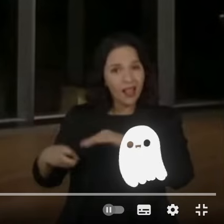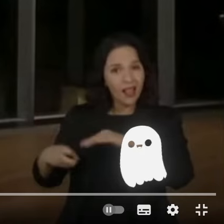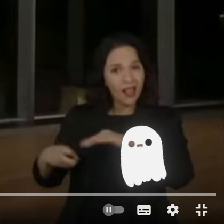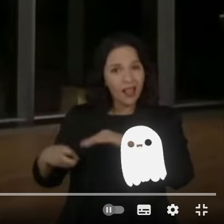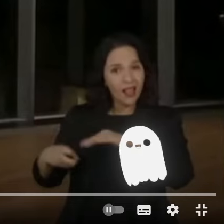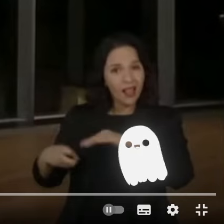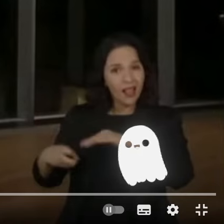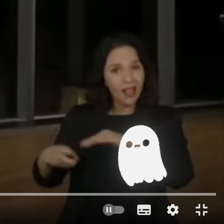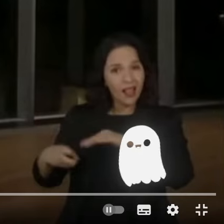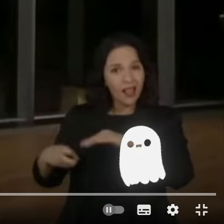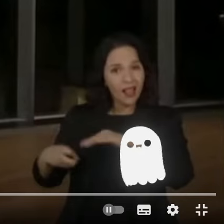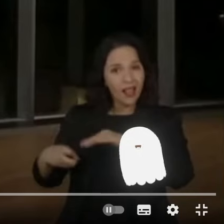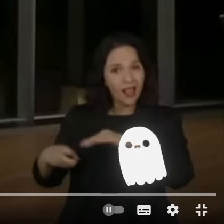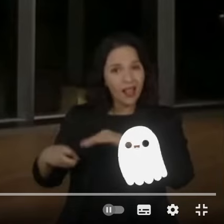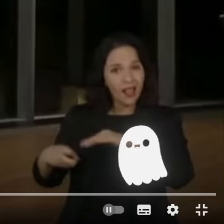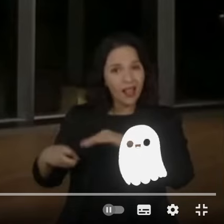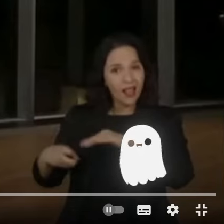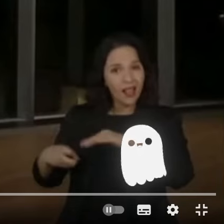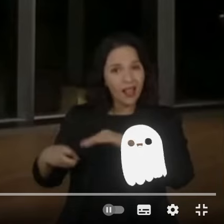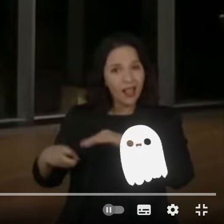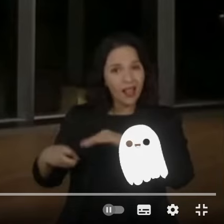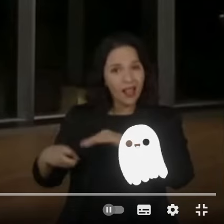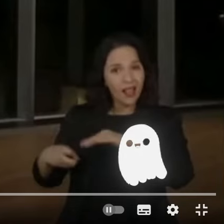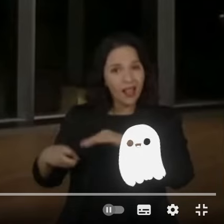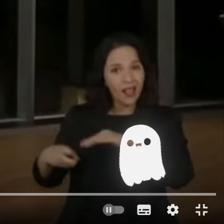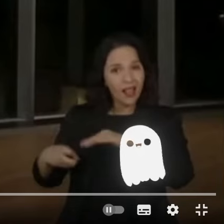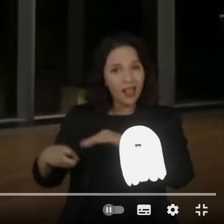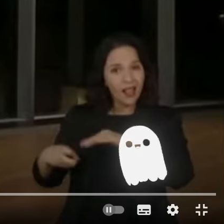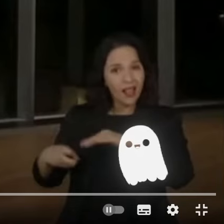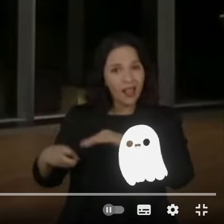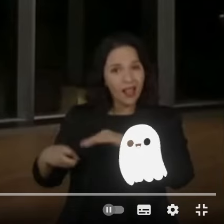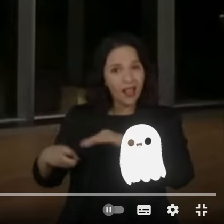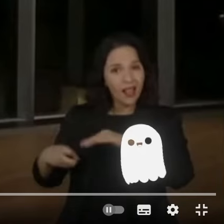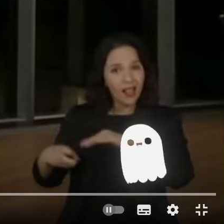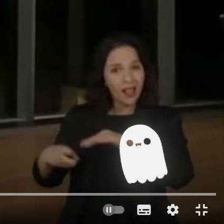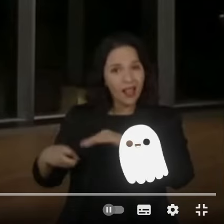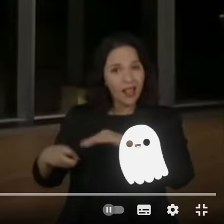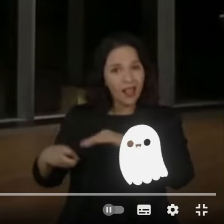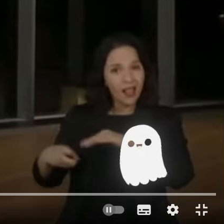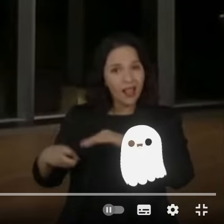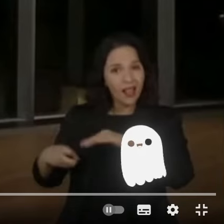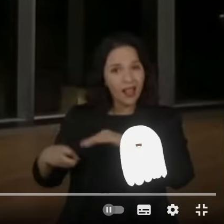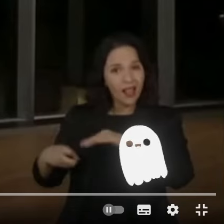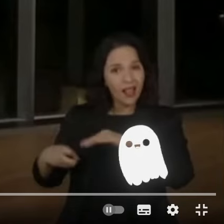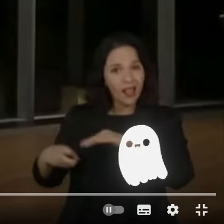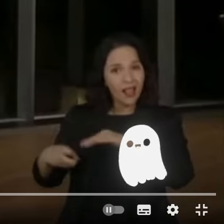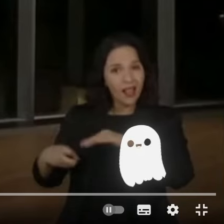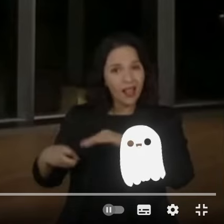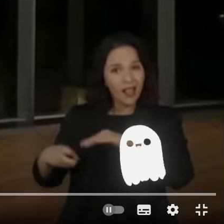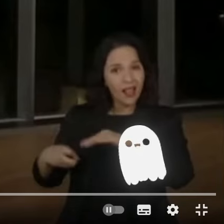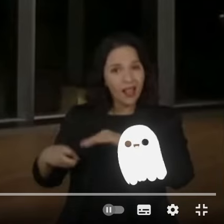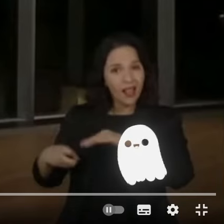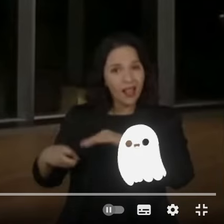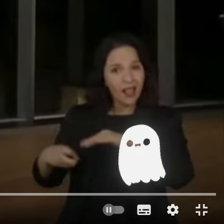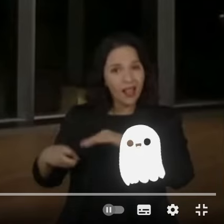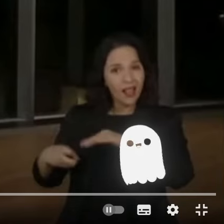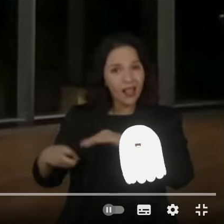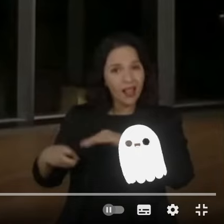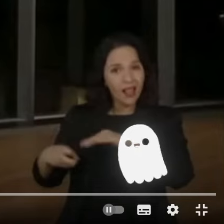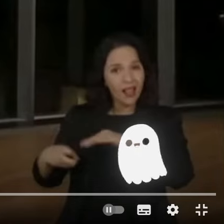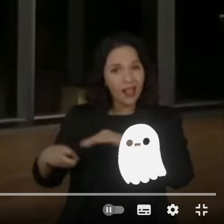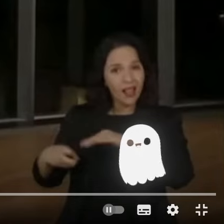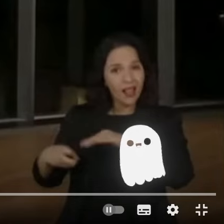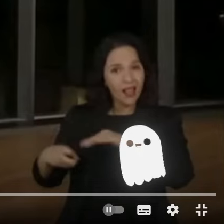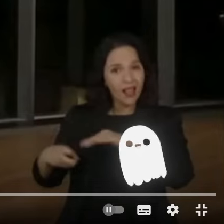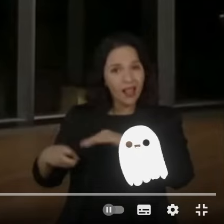falou, espera aí então. E aí, ela realmente desceu e tava vindo pra gente. Daí, eu falei pro Vini, já abre a porta do prédio. Aí, o Vini falou, tu